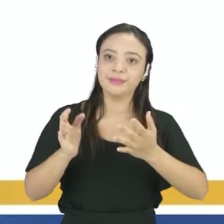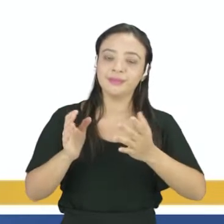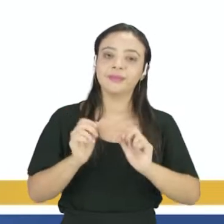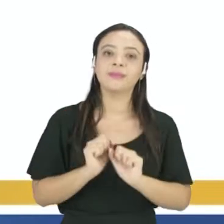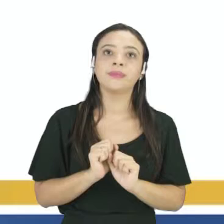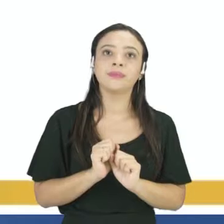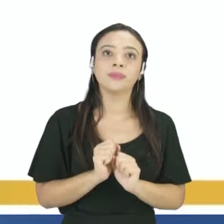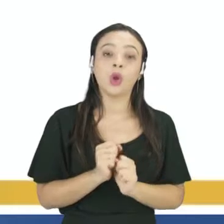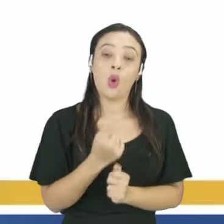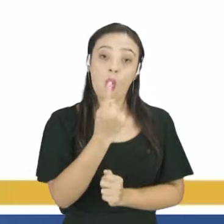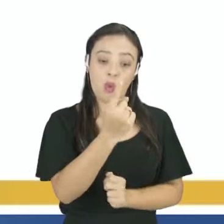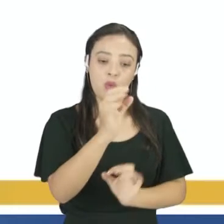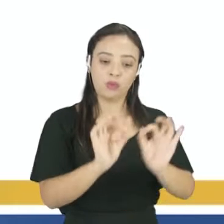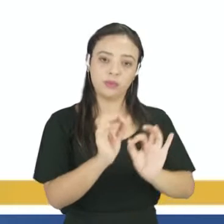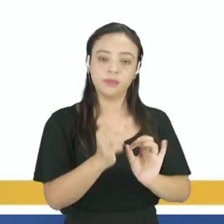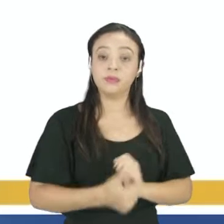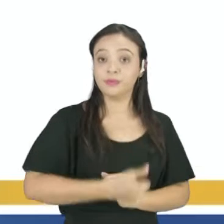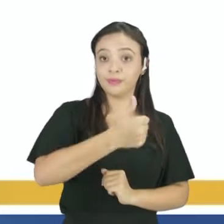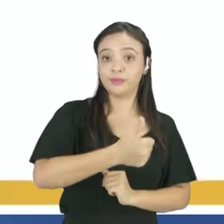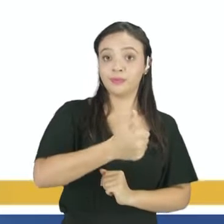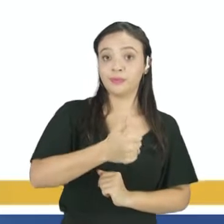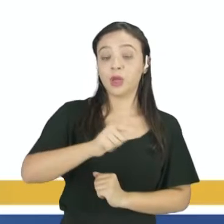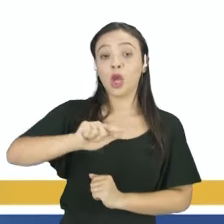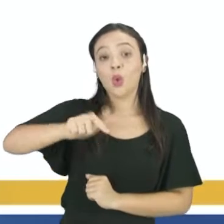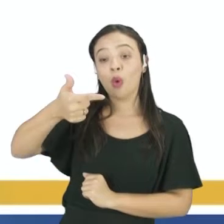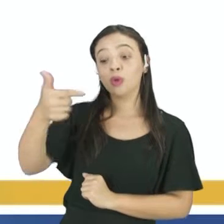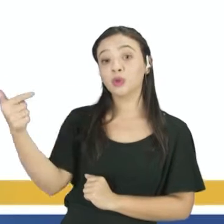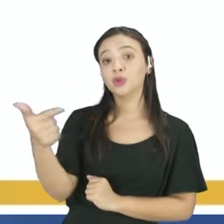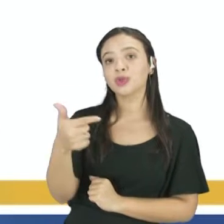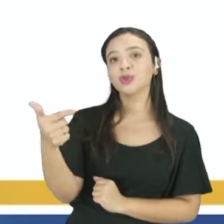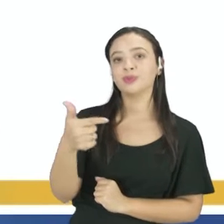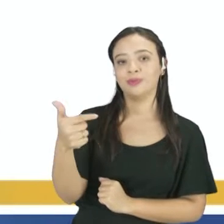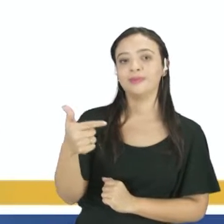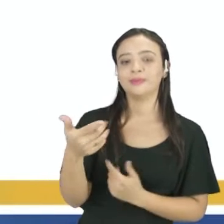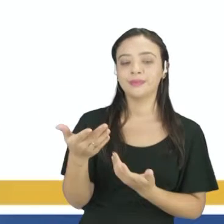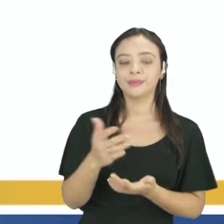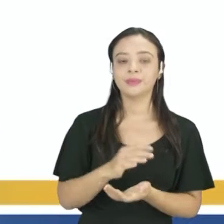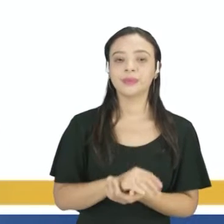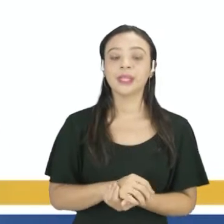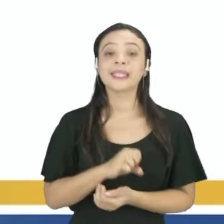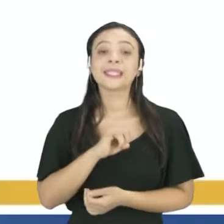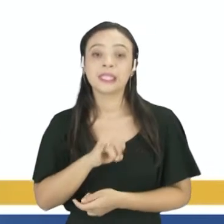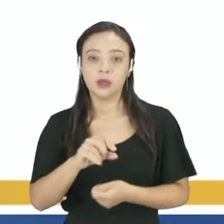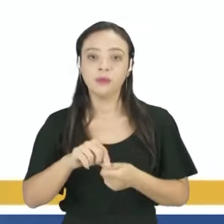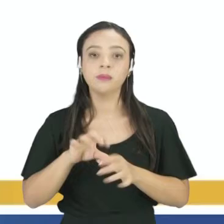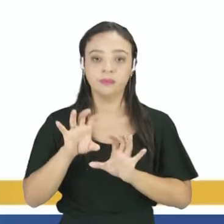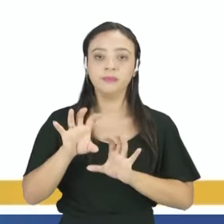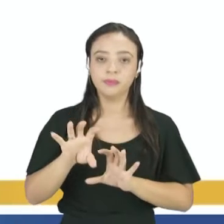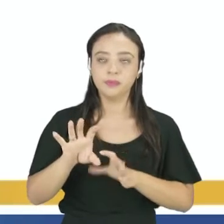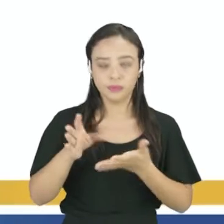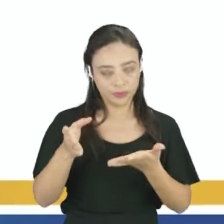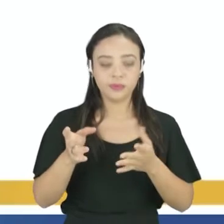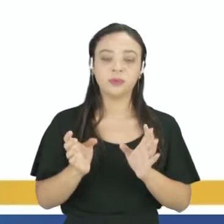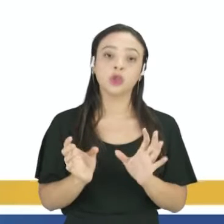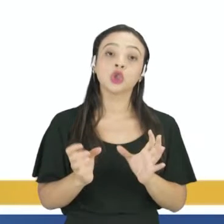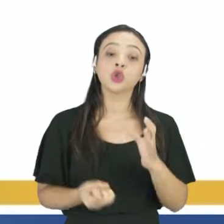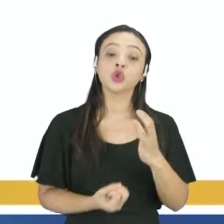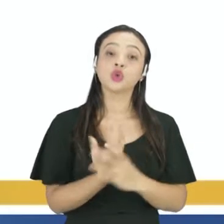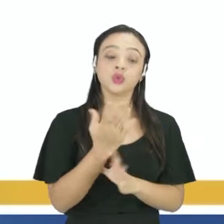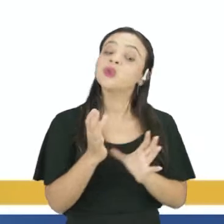um numa primeira posição e colocar o outro numa segunda posição. Quando eu faço isso, eu formo um